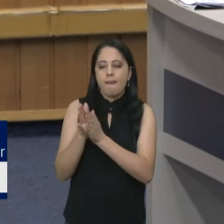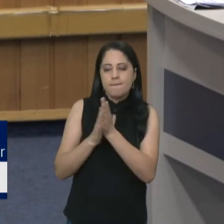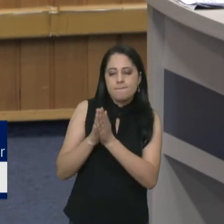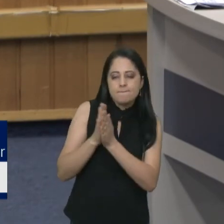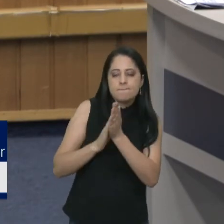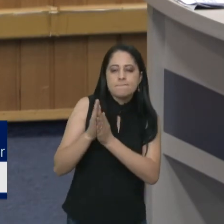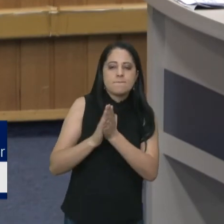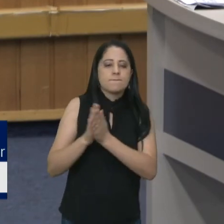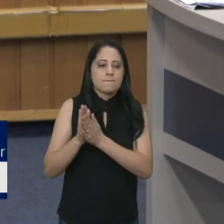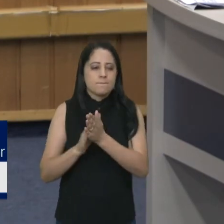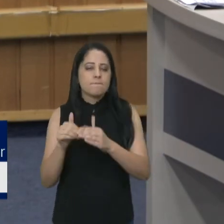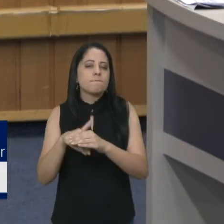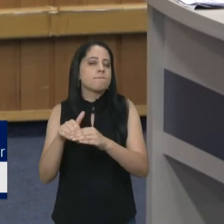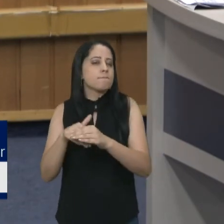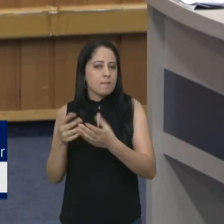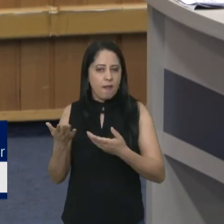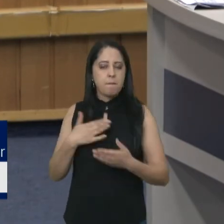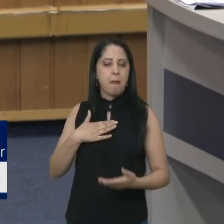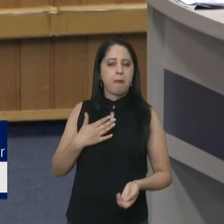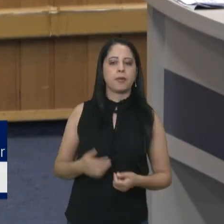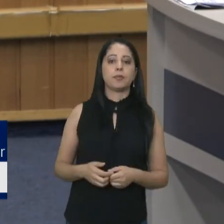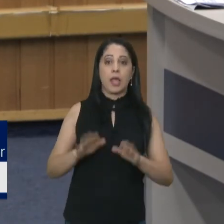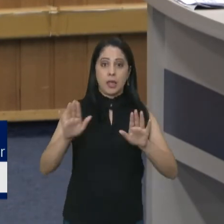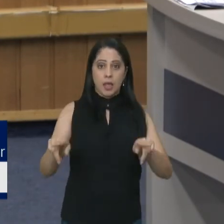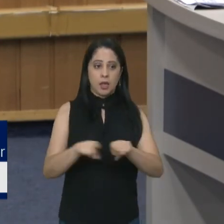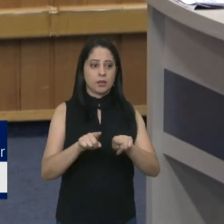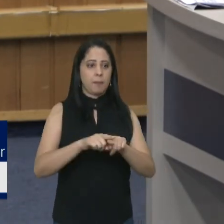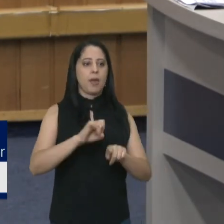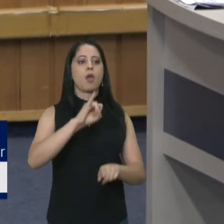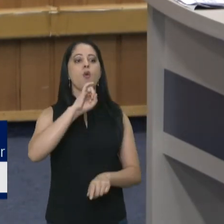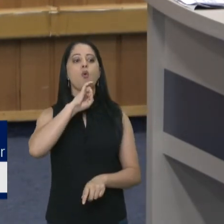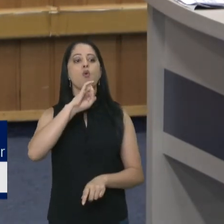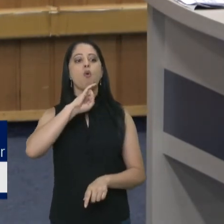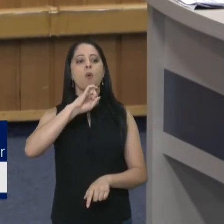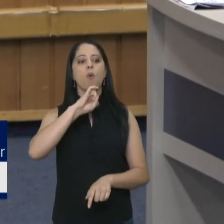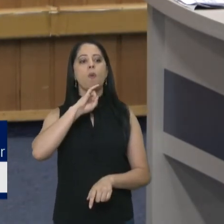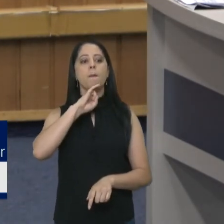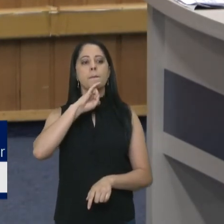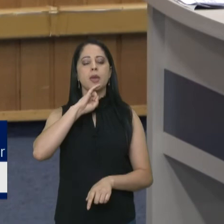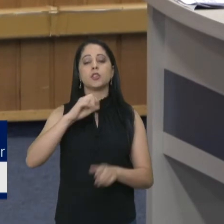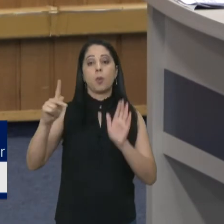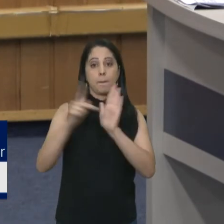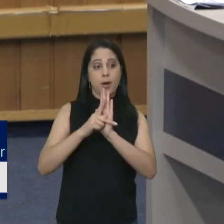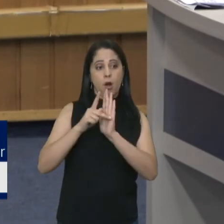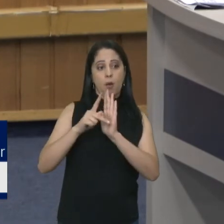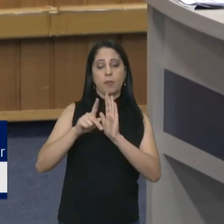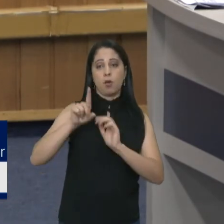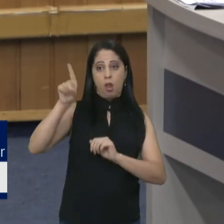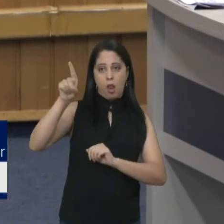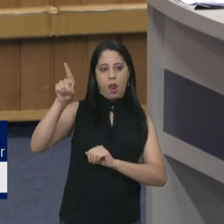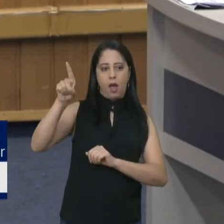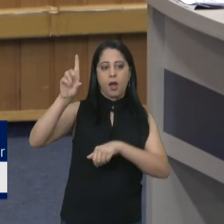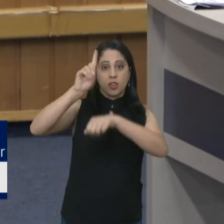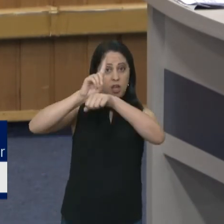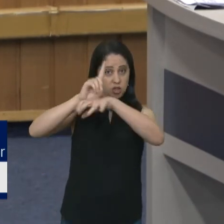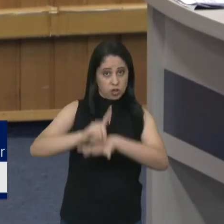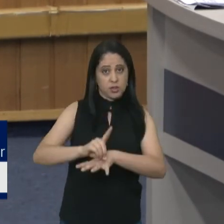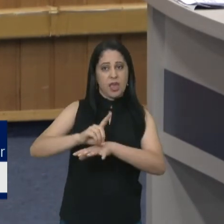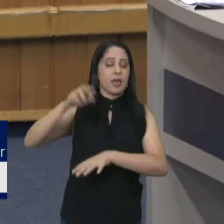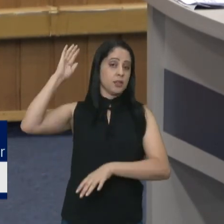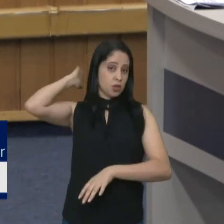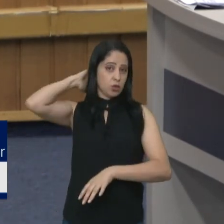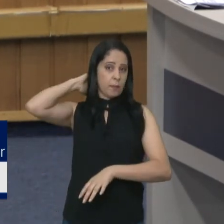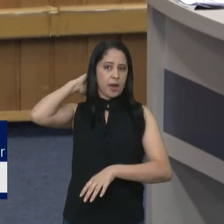inclusive, o bispo da arquidiocese lá do Pará se manifestou contra a atitude